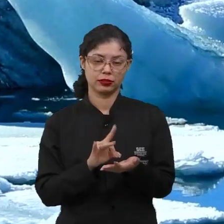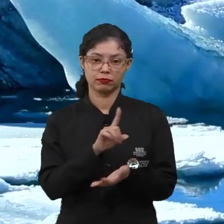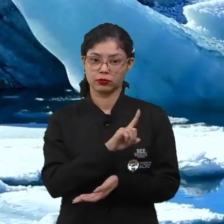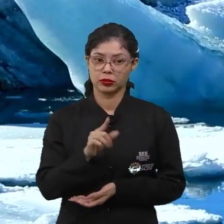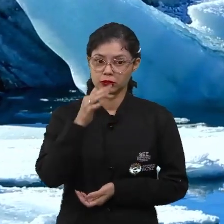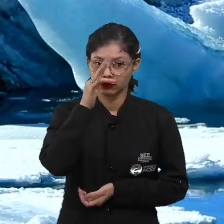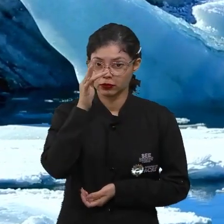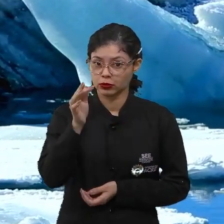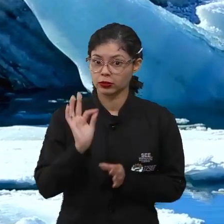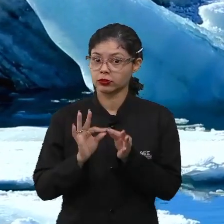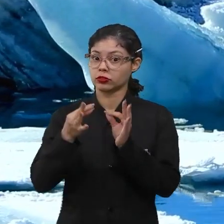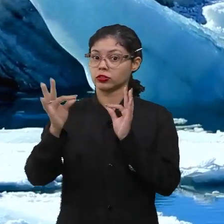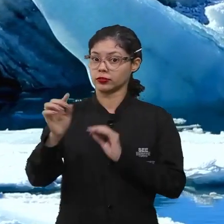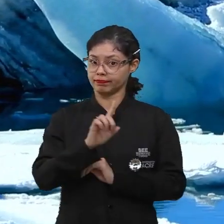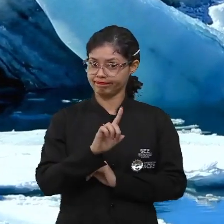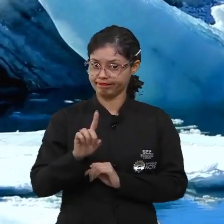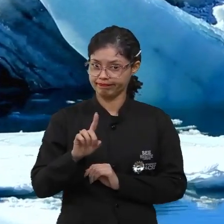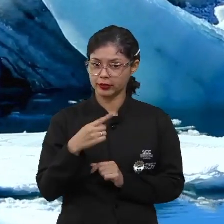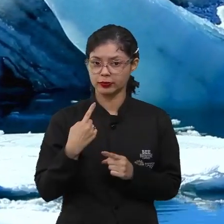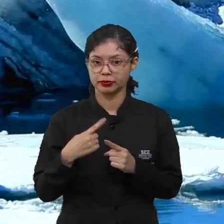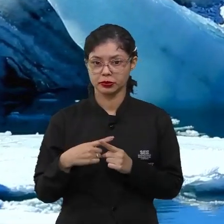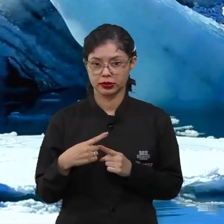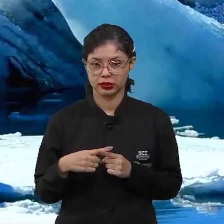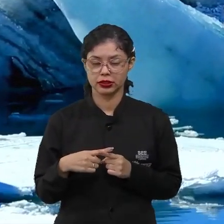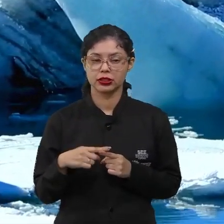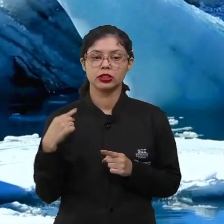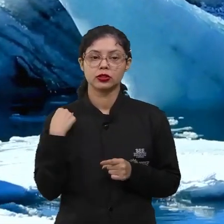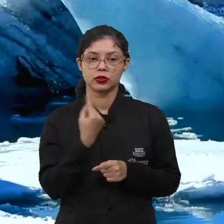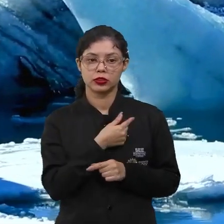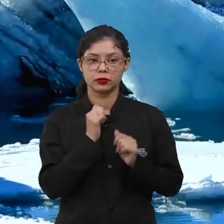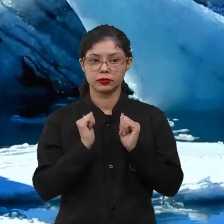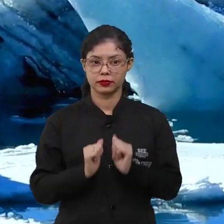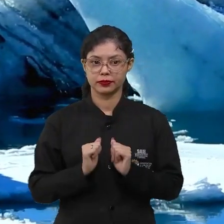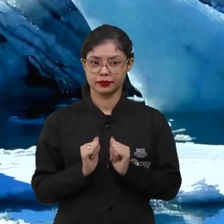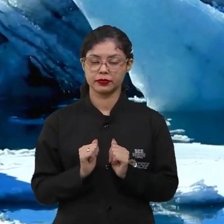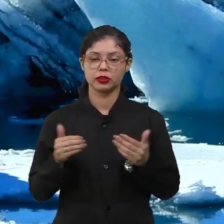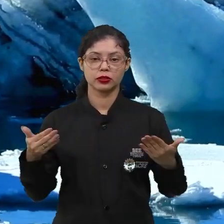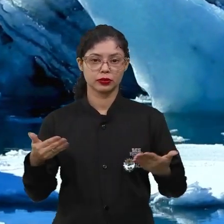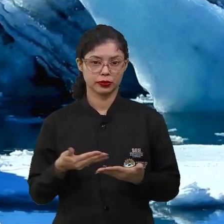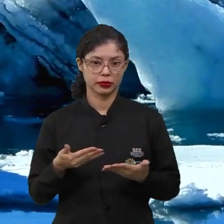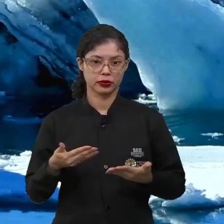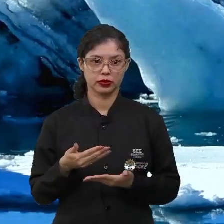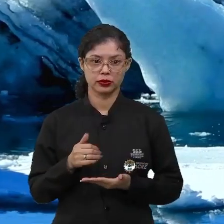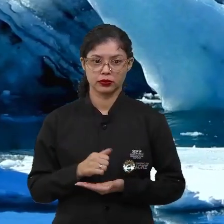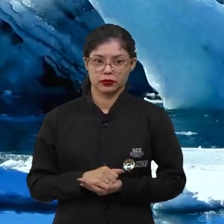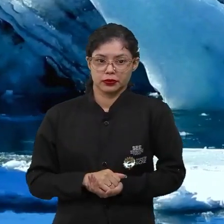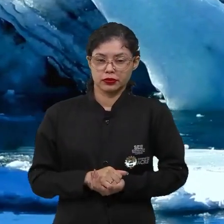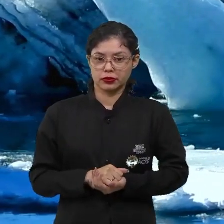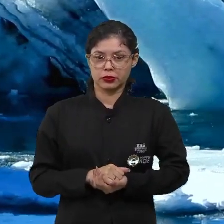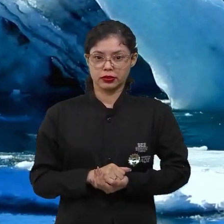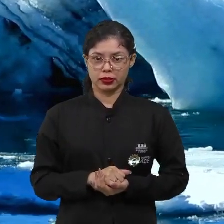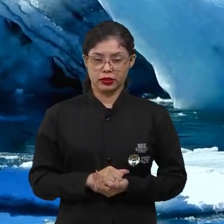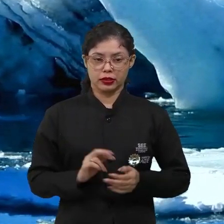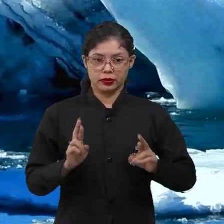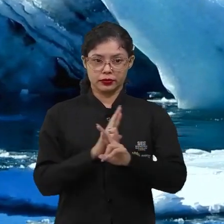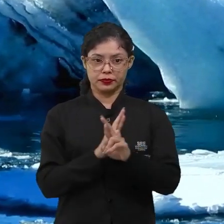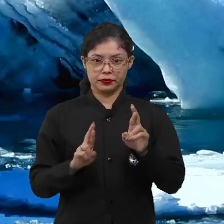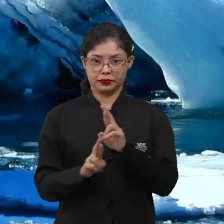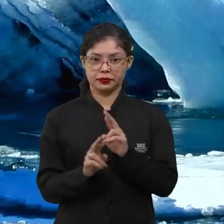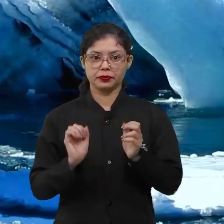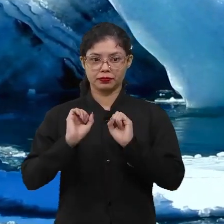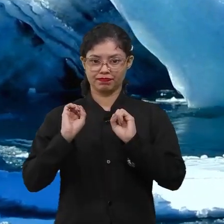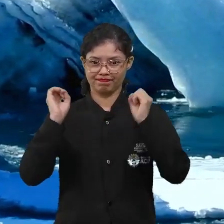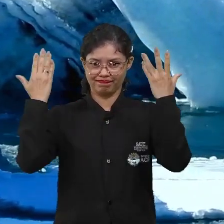é um futuro tão distante. Por quê? Porque a gente pode citar atualmente tensões relacionadas aí